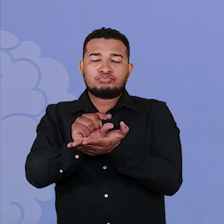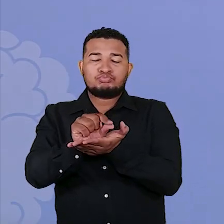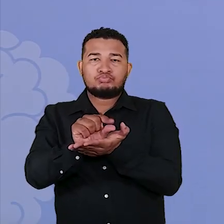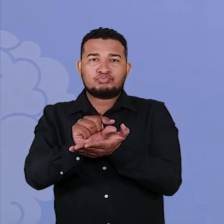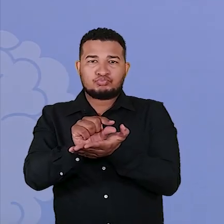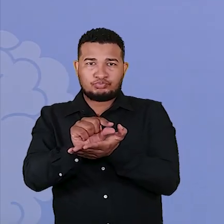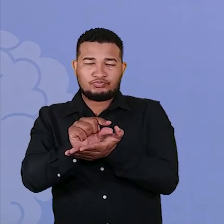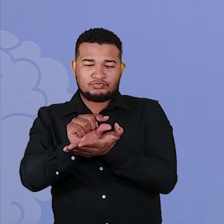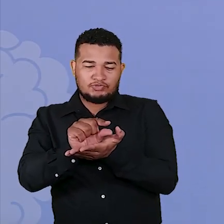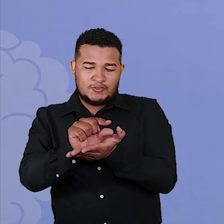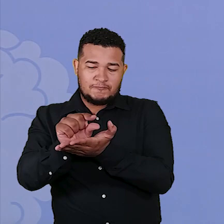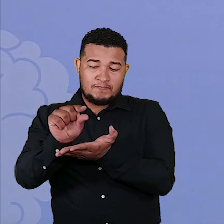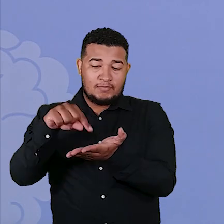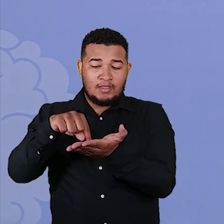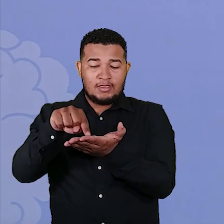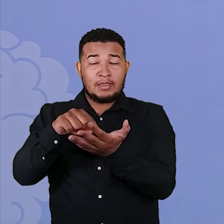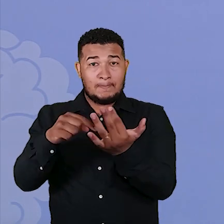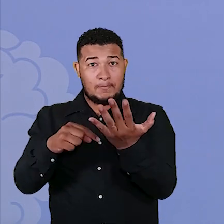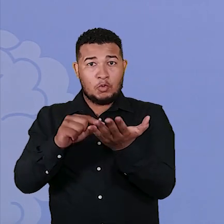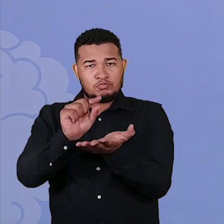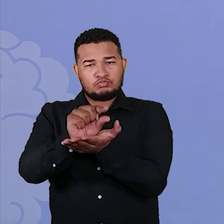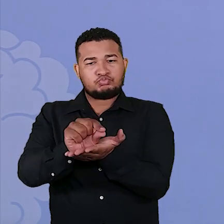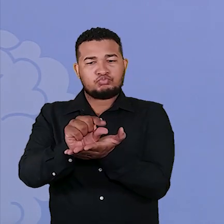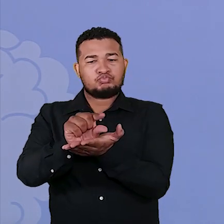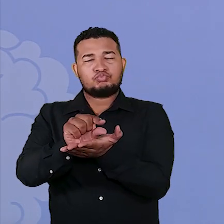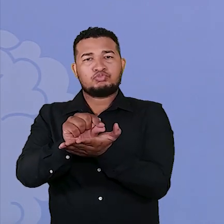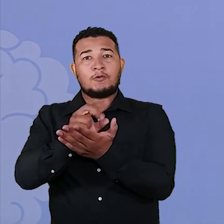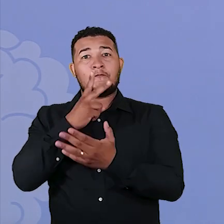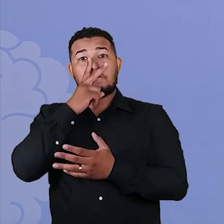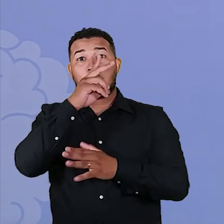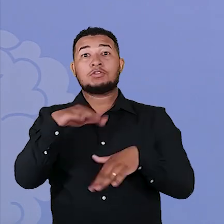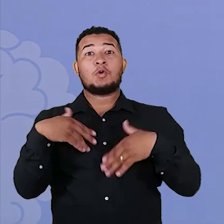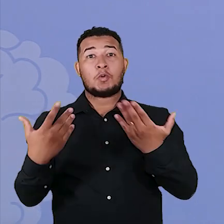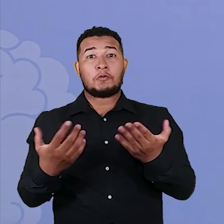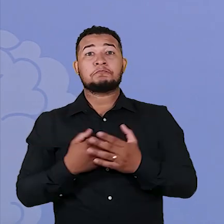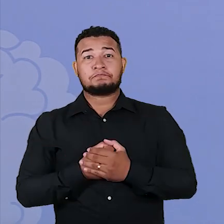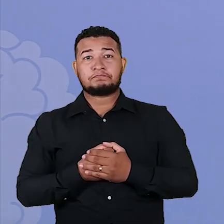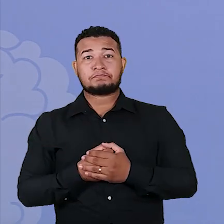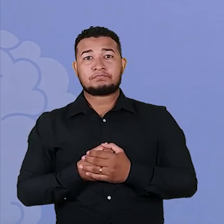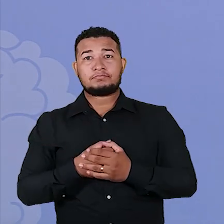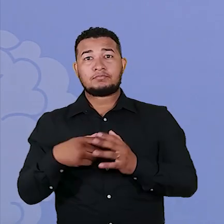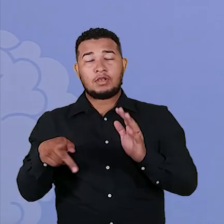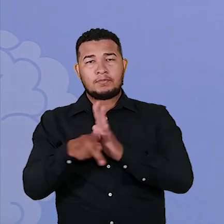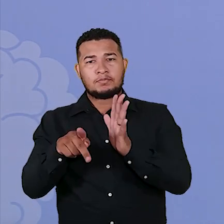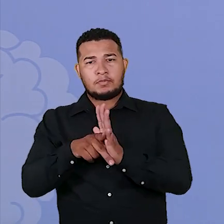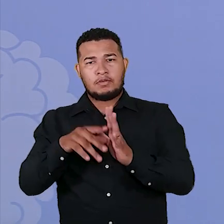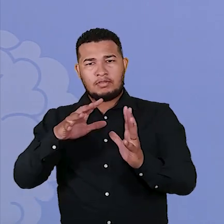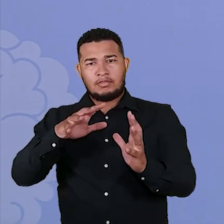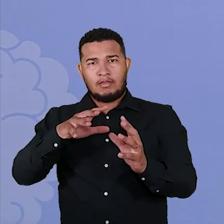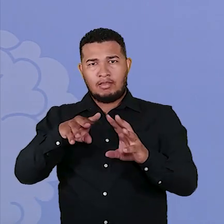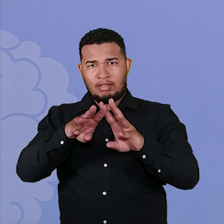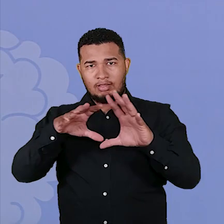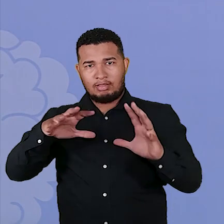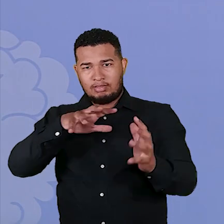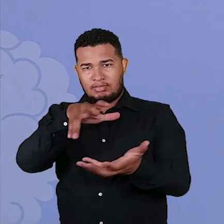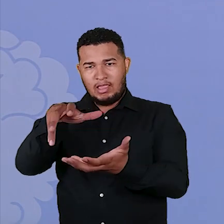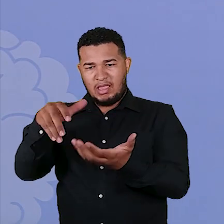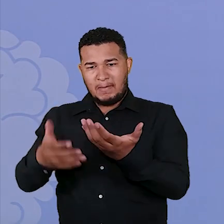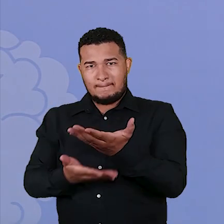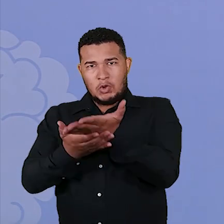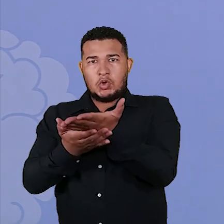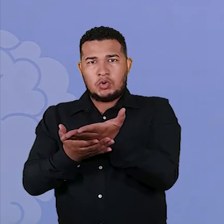uma bosta ficar aqui na mão do menino é e aí qual vai ser a força da terra